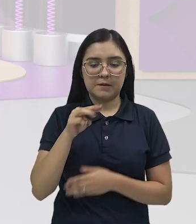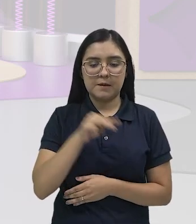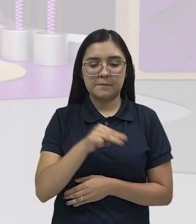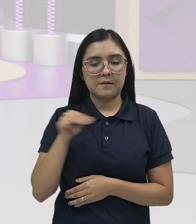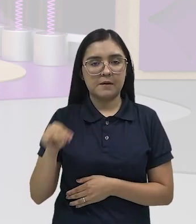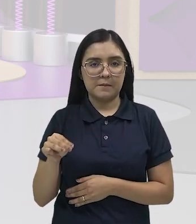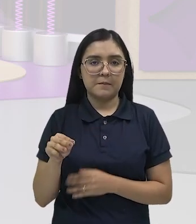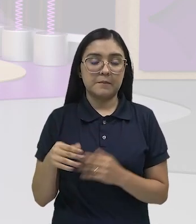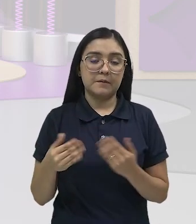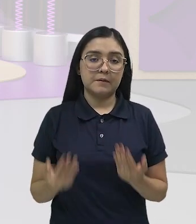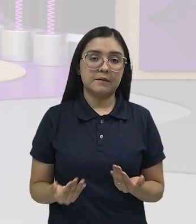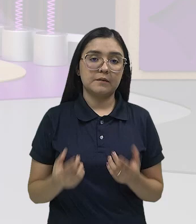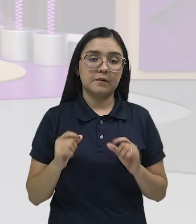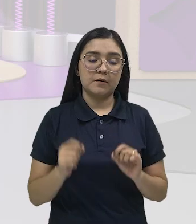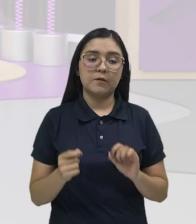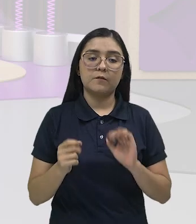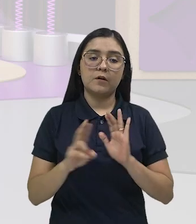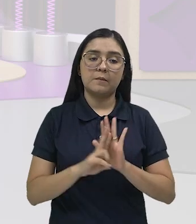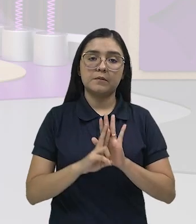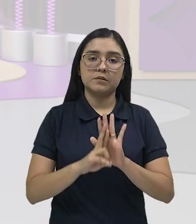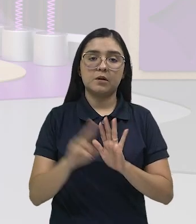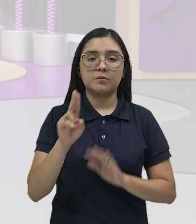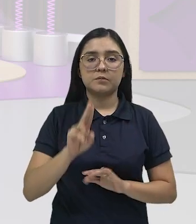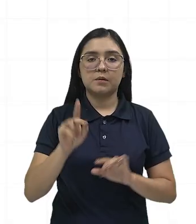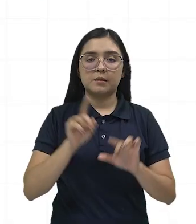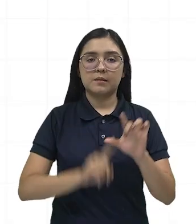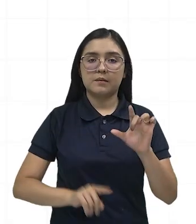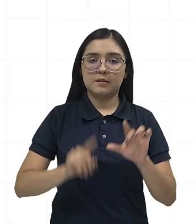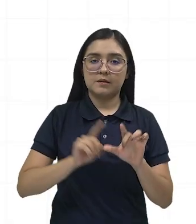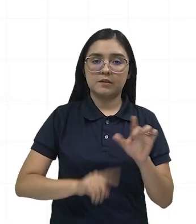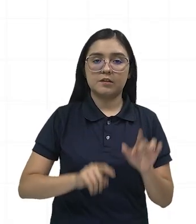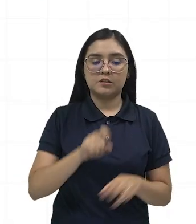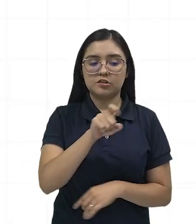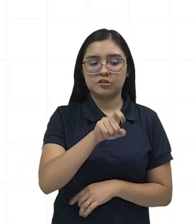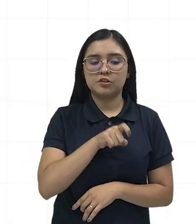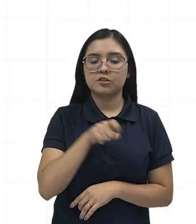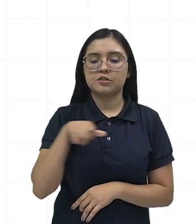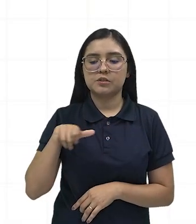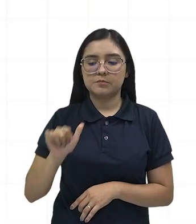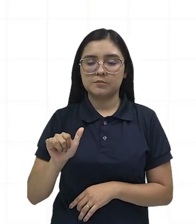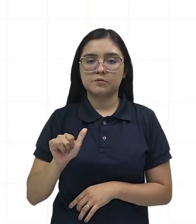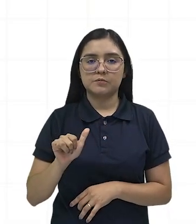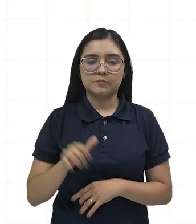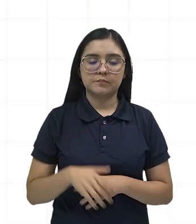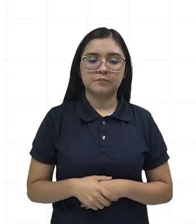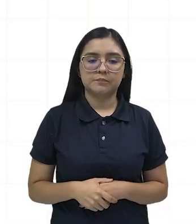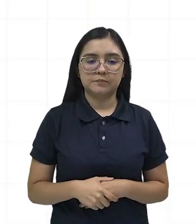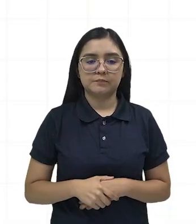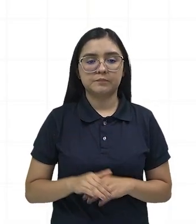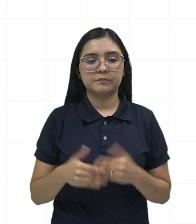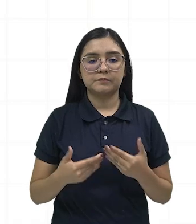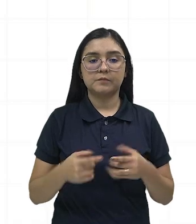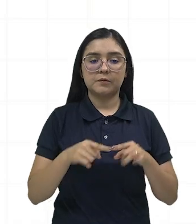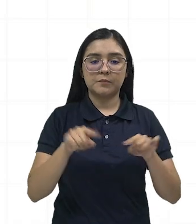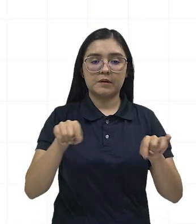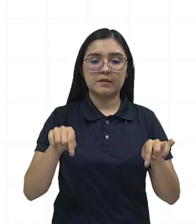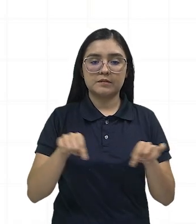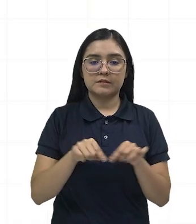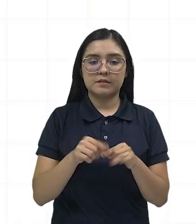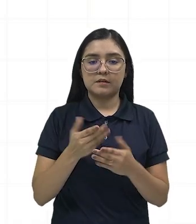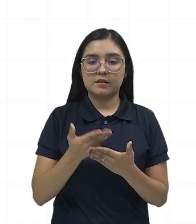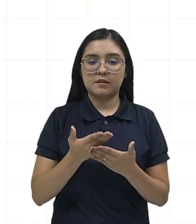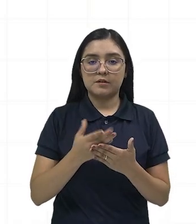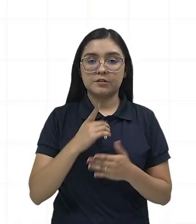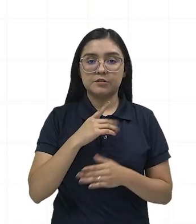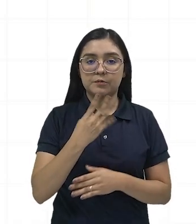eu vou mostrar com X e Y. Vem comigo, olha só. Então, ó, em uma sala de aula havia